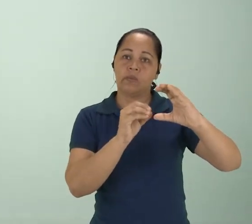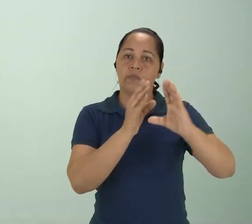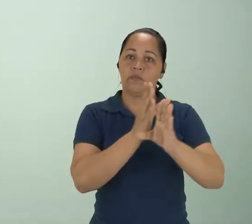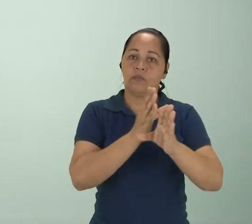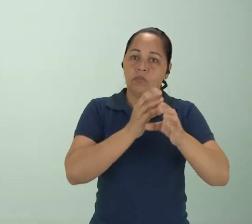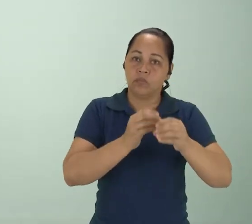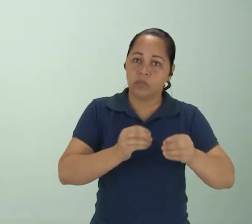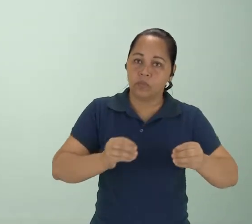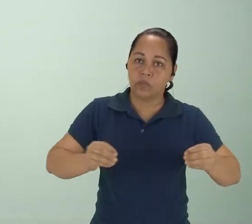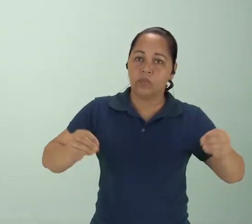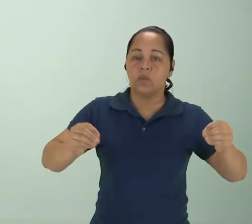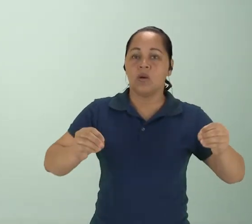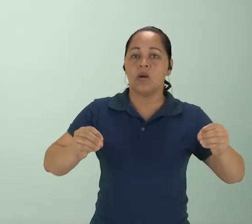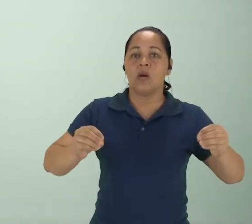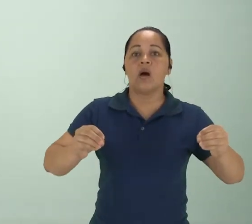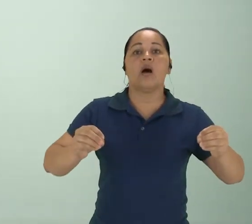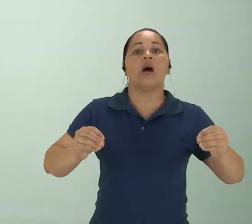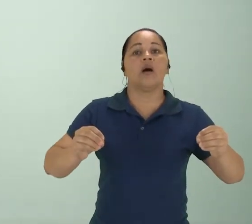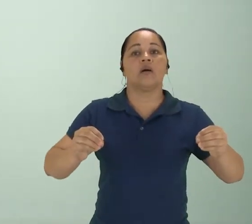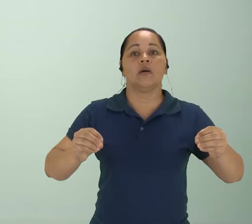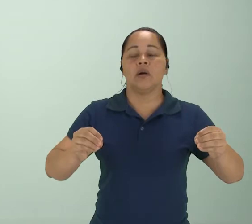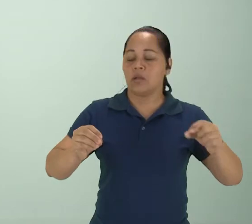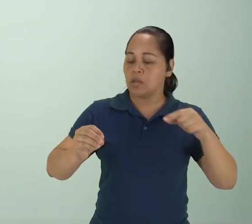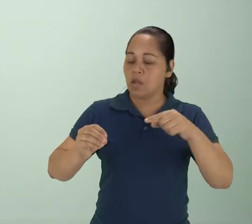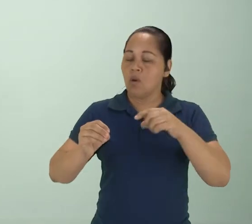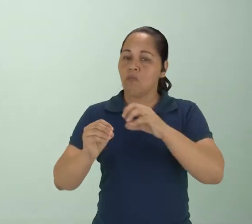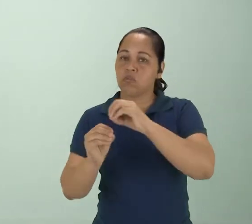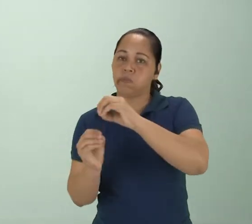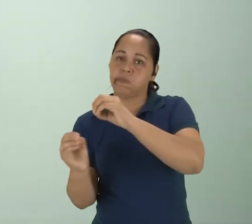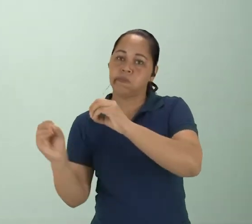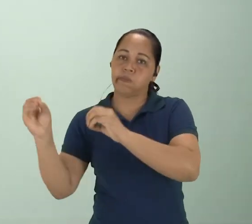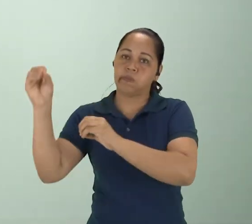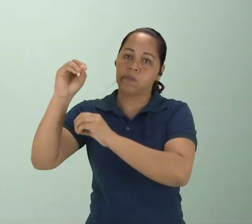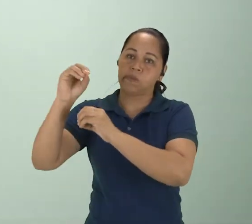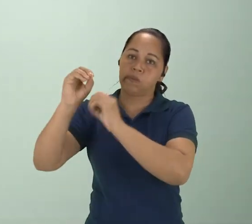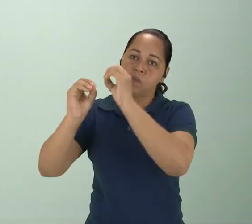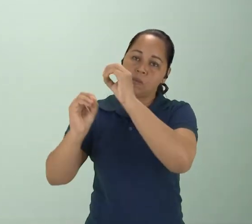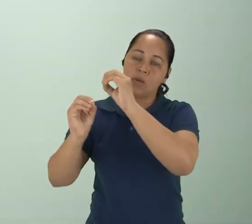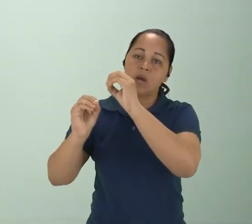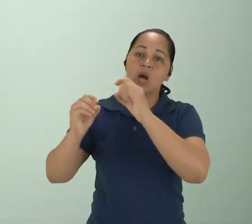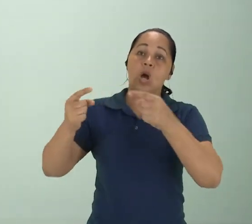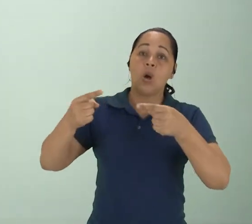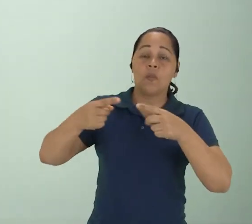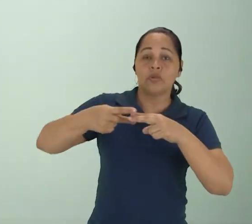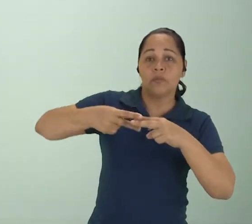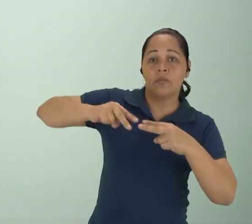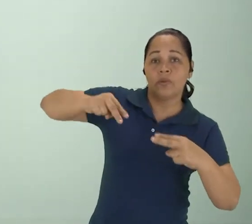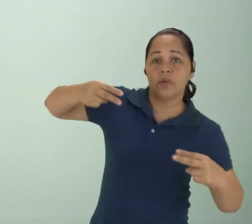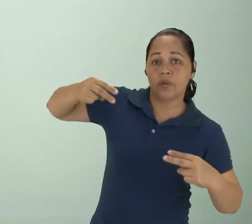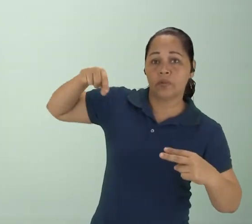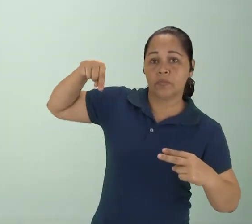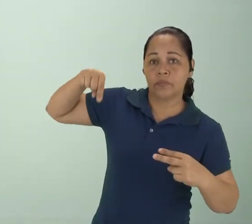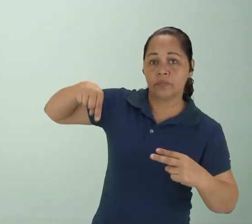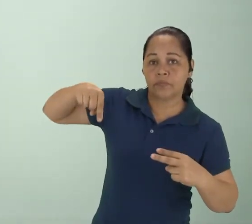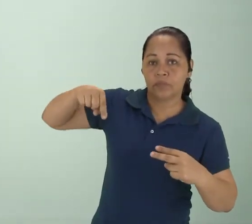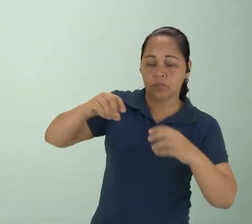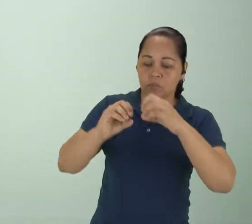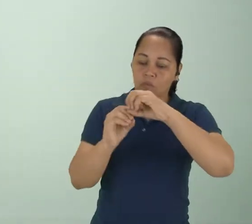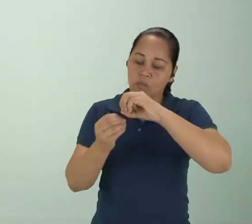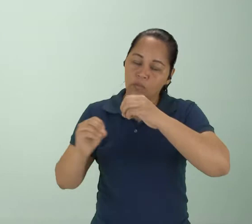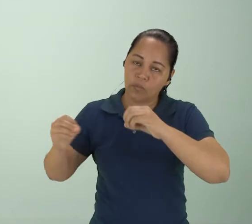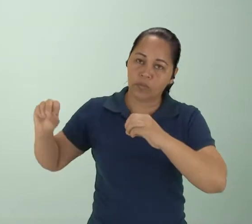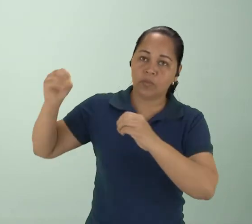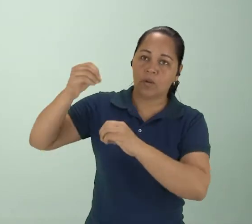a sintetizar, né, principalmente fazer a duplicação do DNA para ela poder se dividir. Né? Lembrando